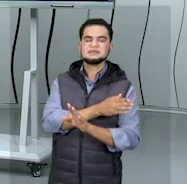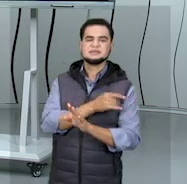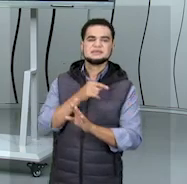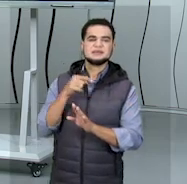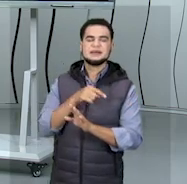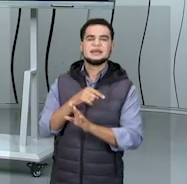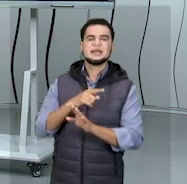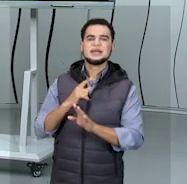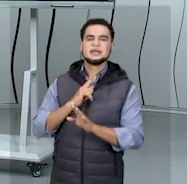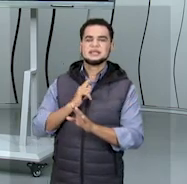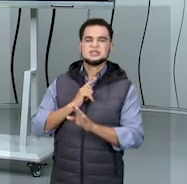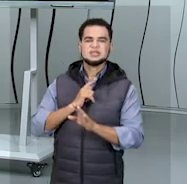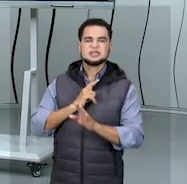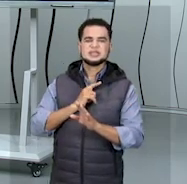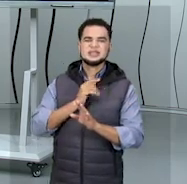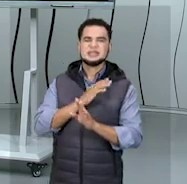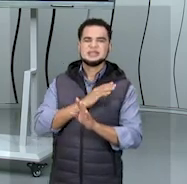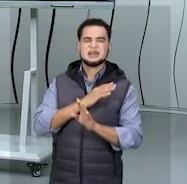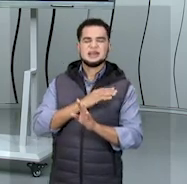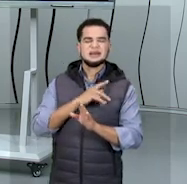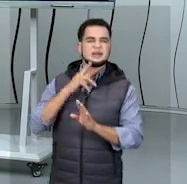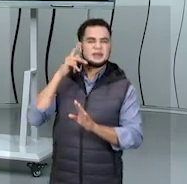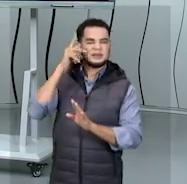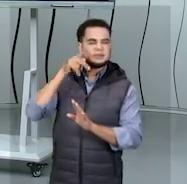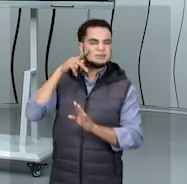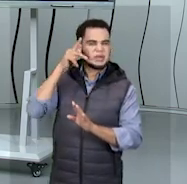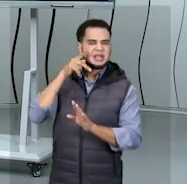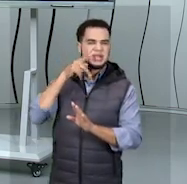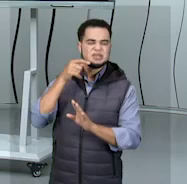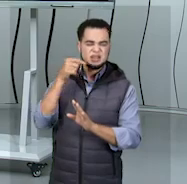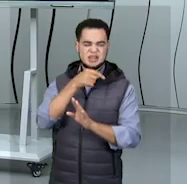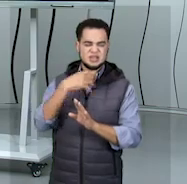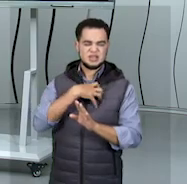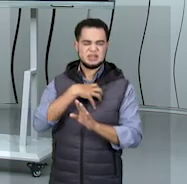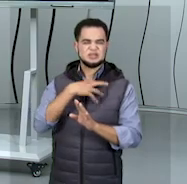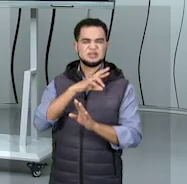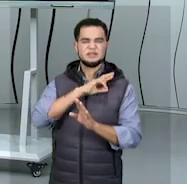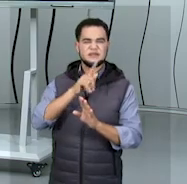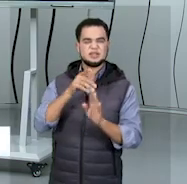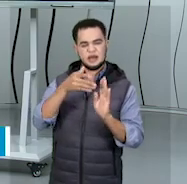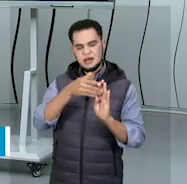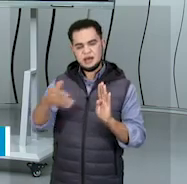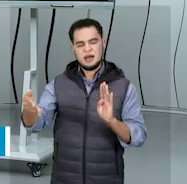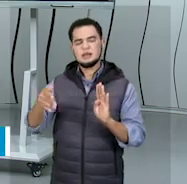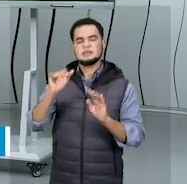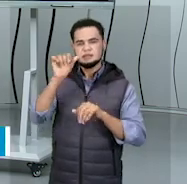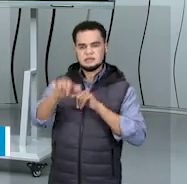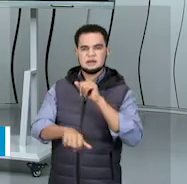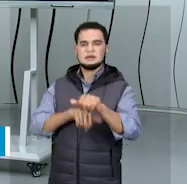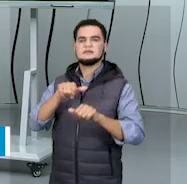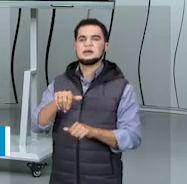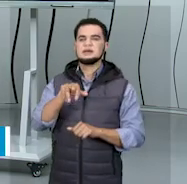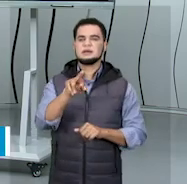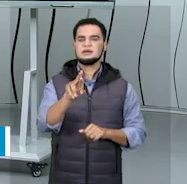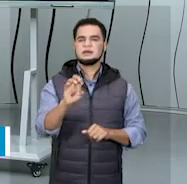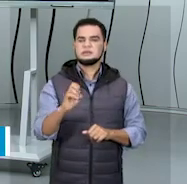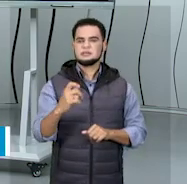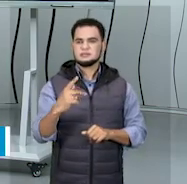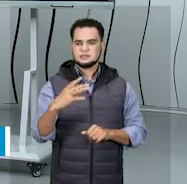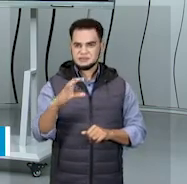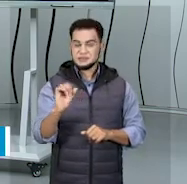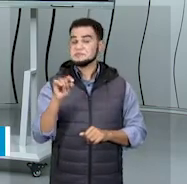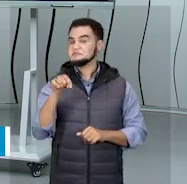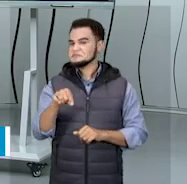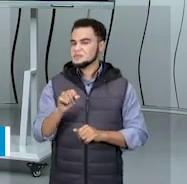ali aquele processo político que havia e torna-se uma república, e isso, associado ao fim da